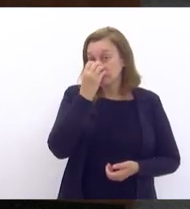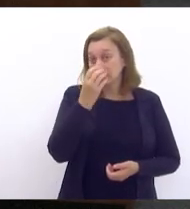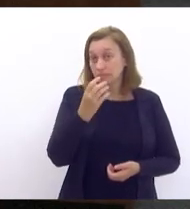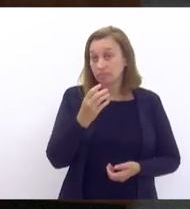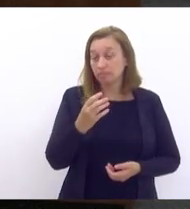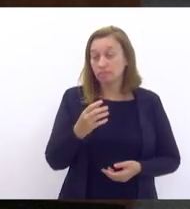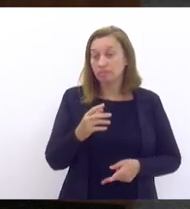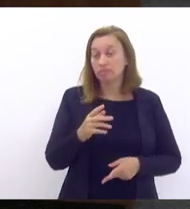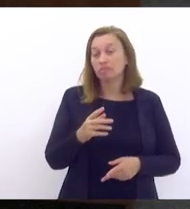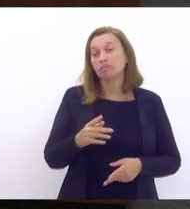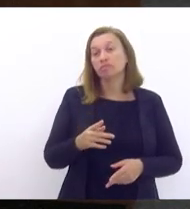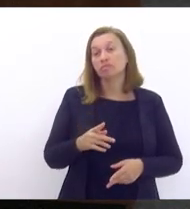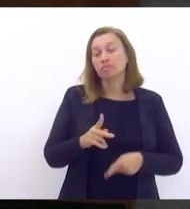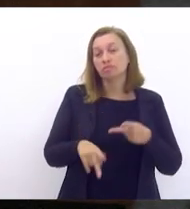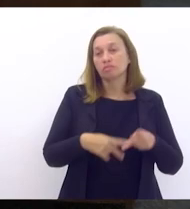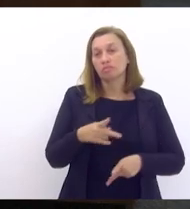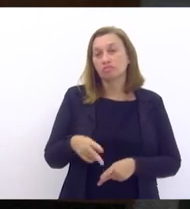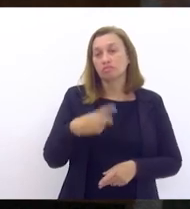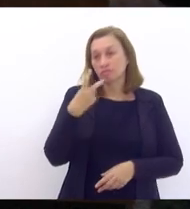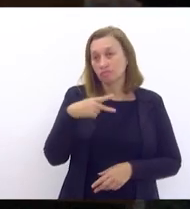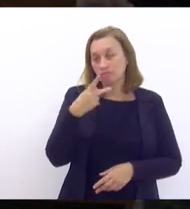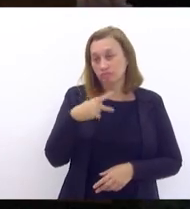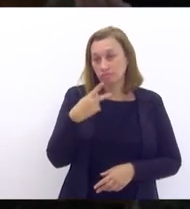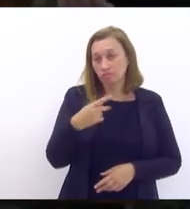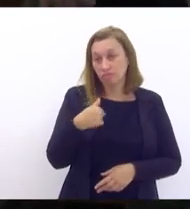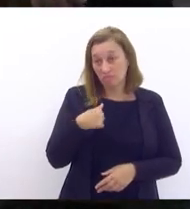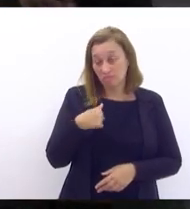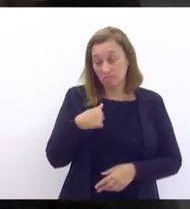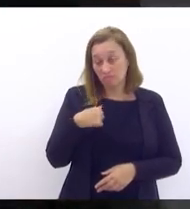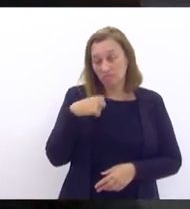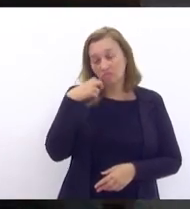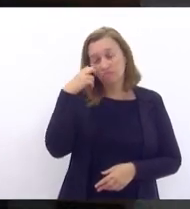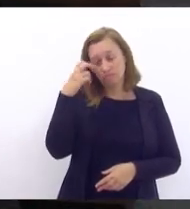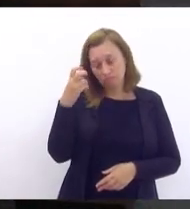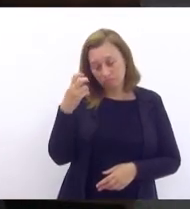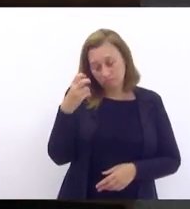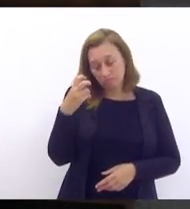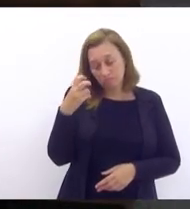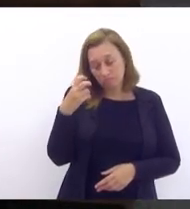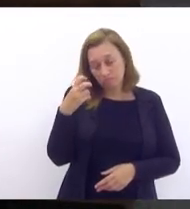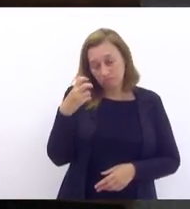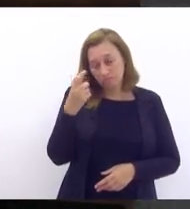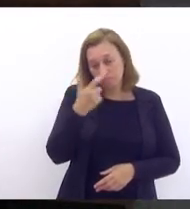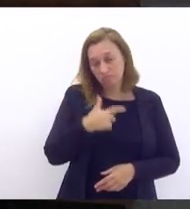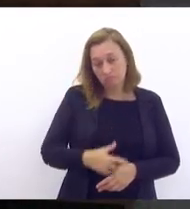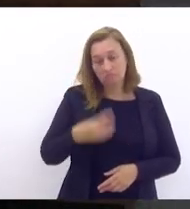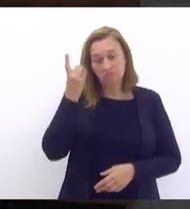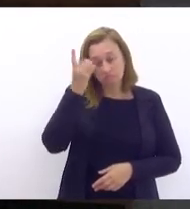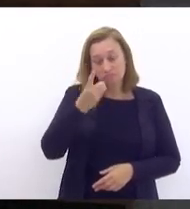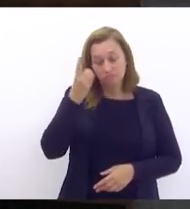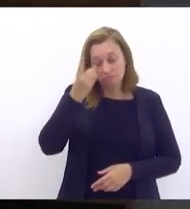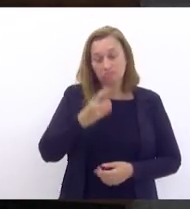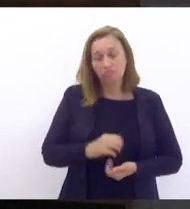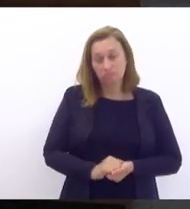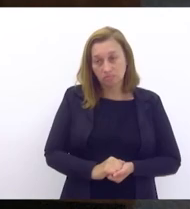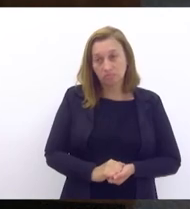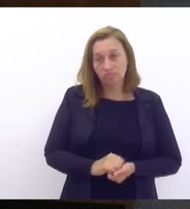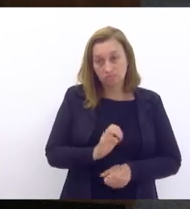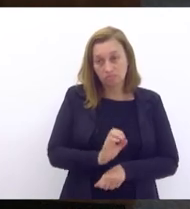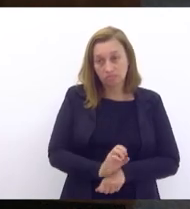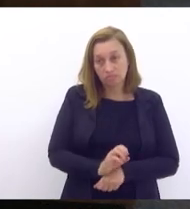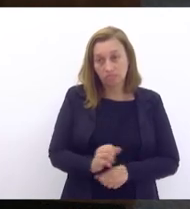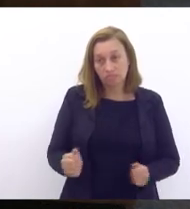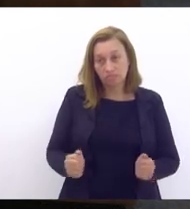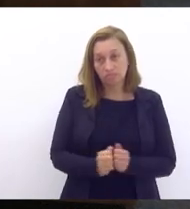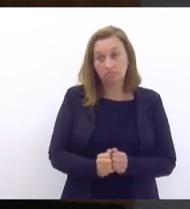de muitos. E eu, sinceramente, eu vou me envergonhar de ser deputada estadual e